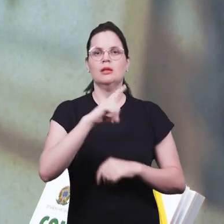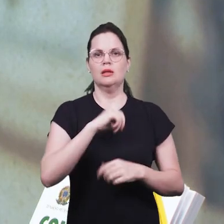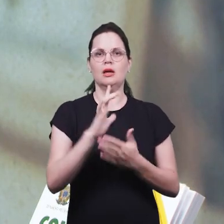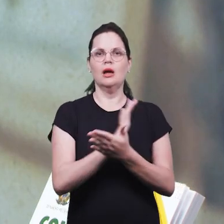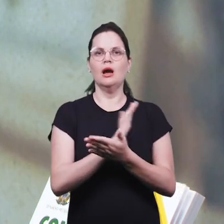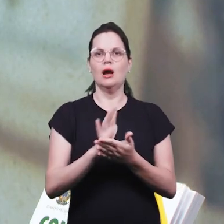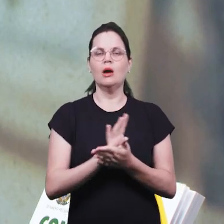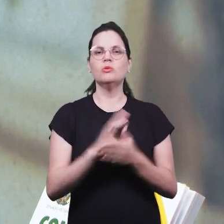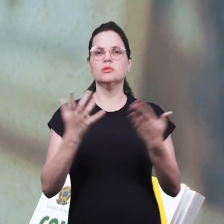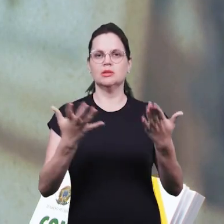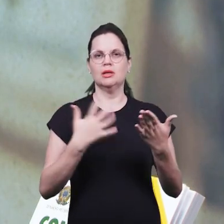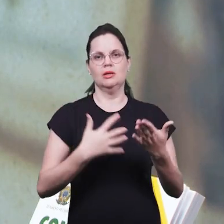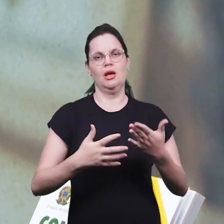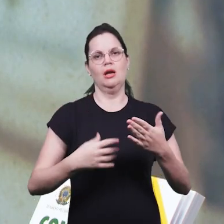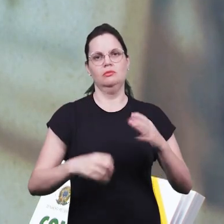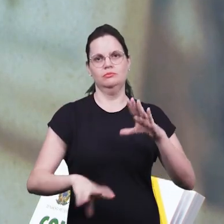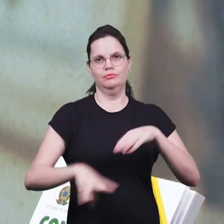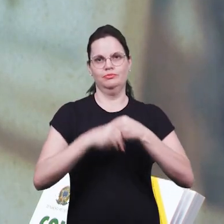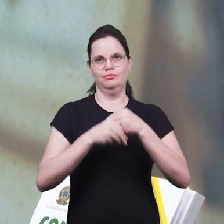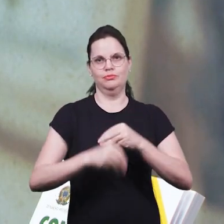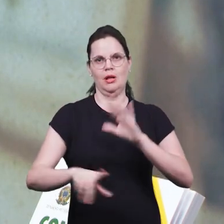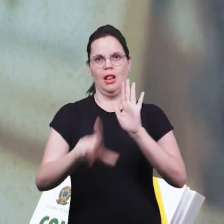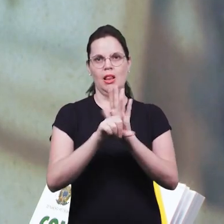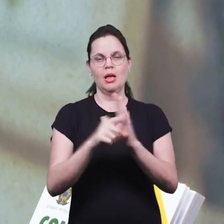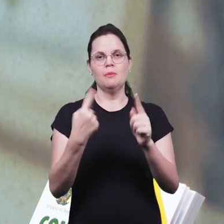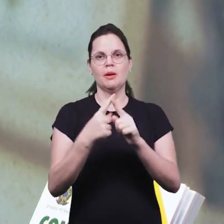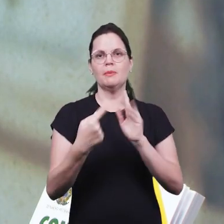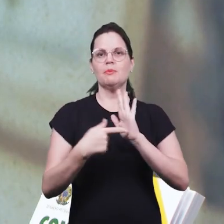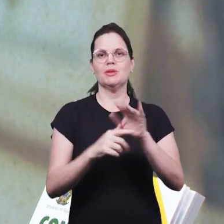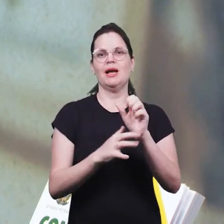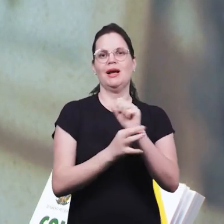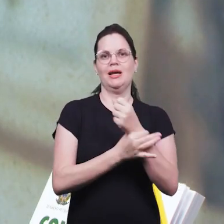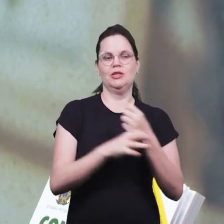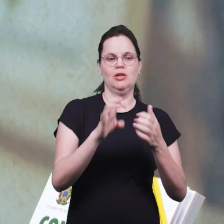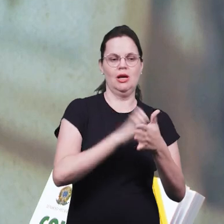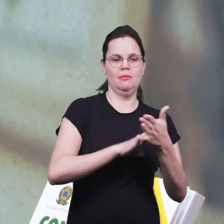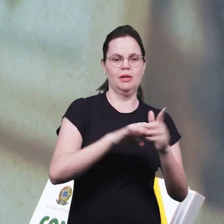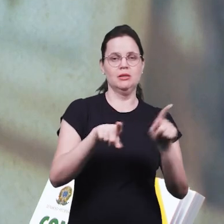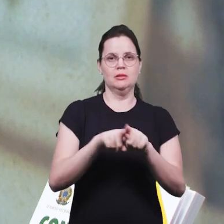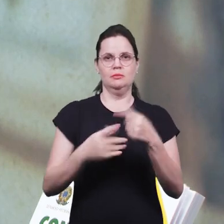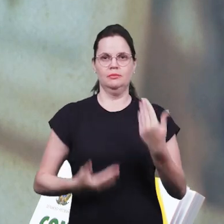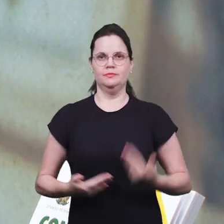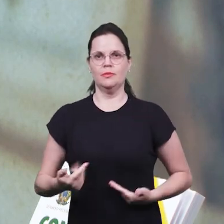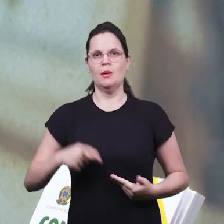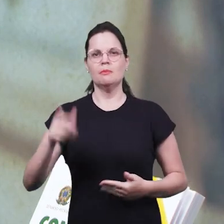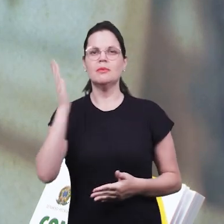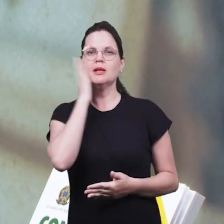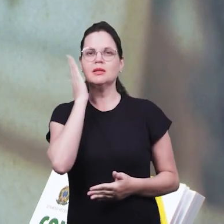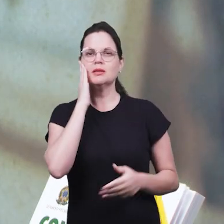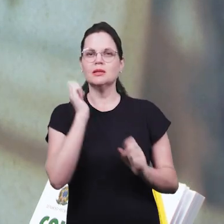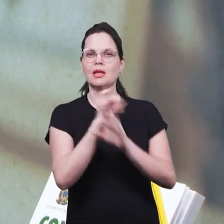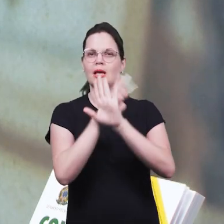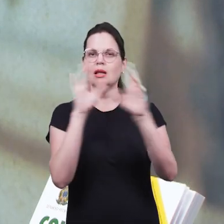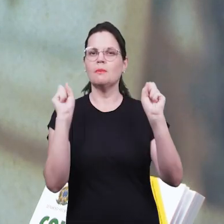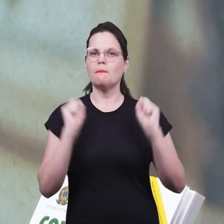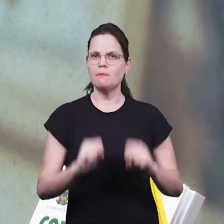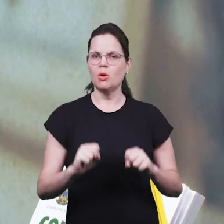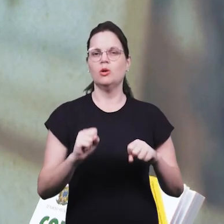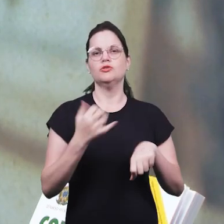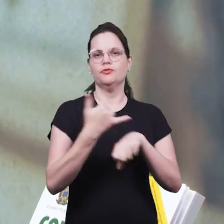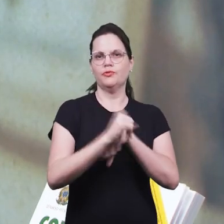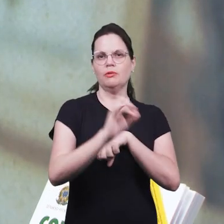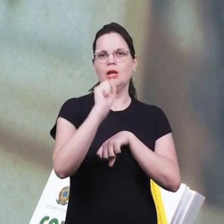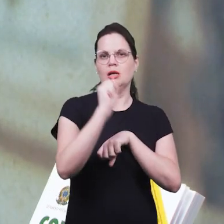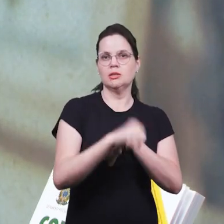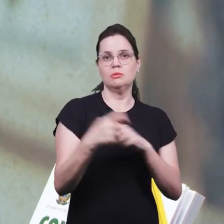isso como a fim de dar um norte para a empresa e para a colaboradora entender que ela pode se ausentar diante dessa necessidade.